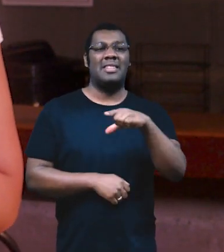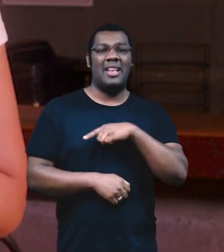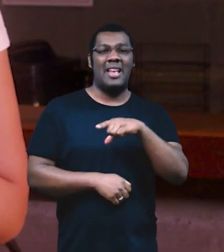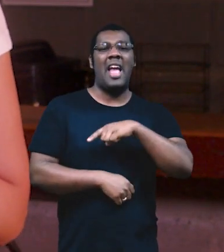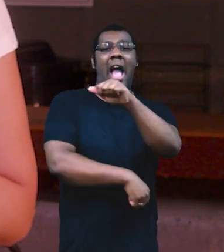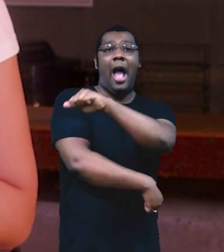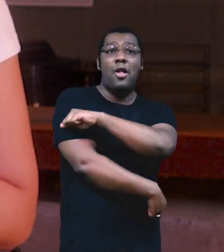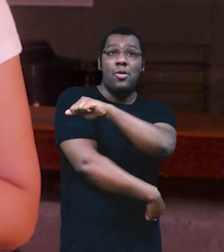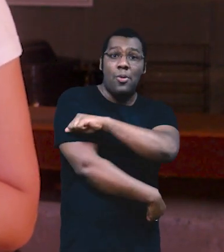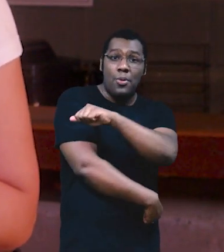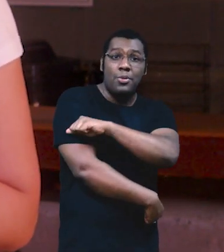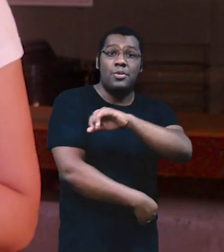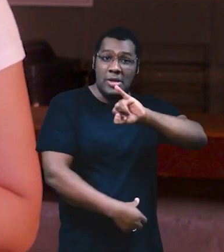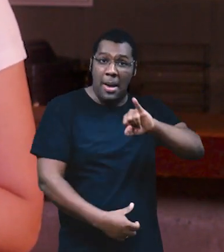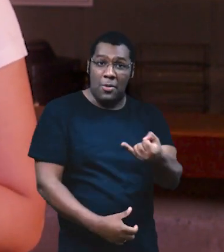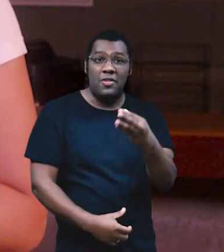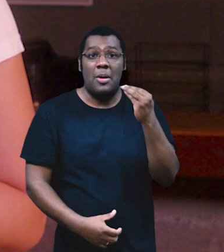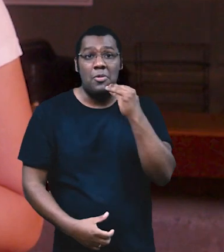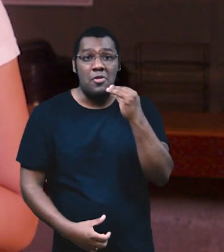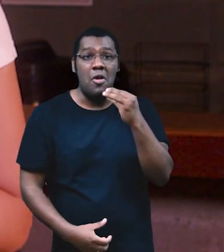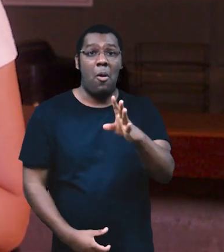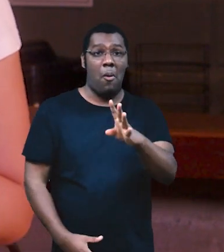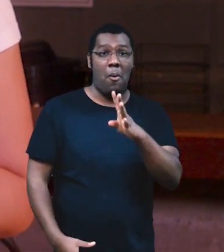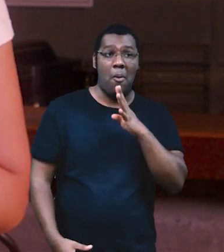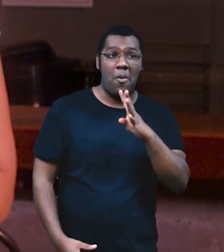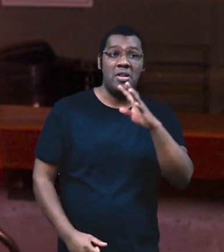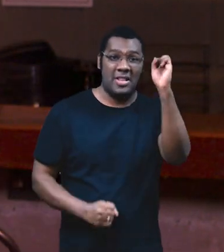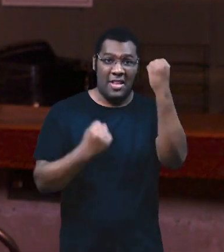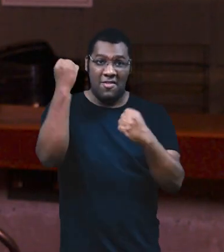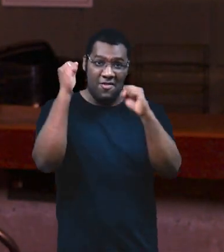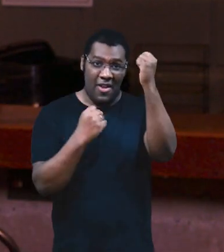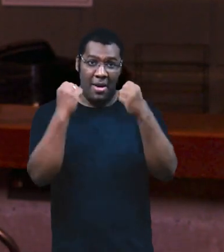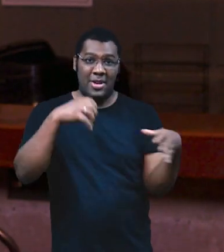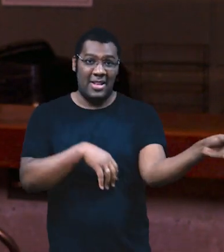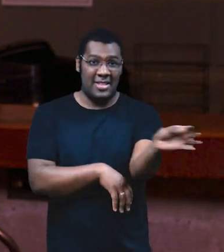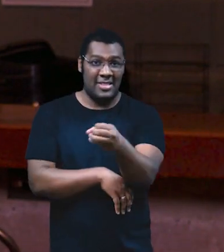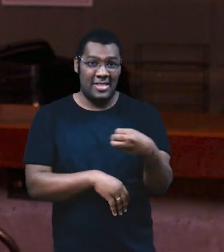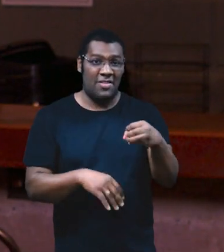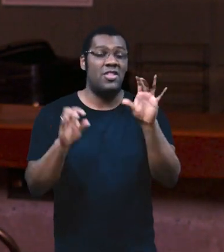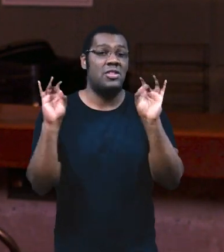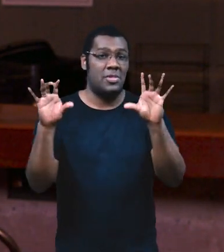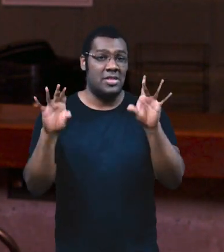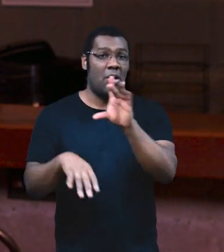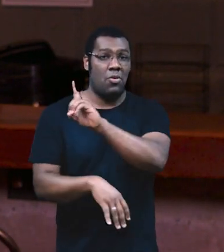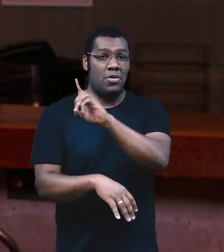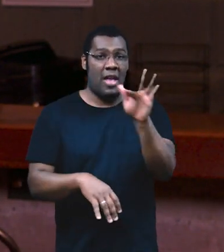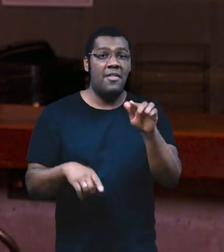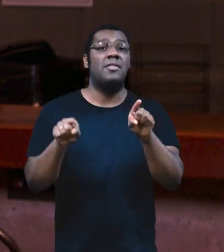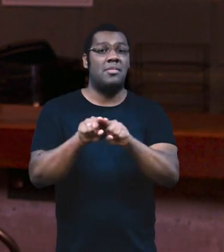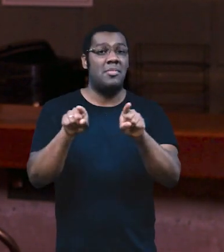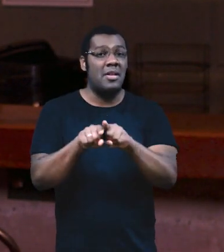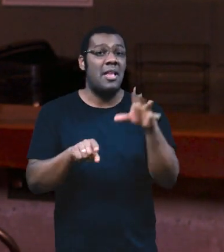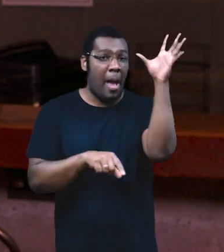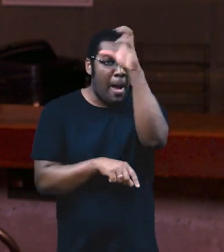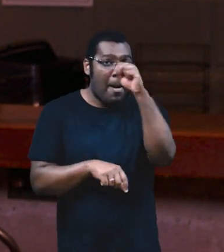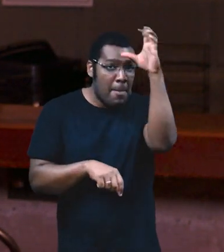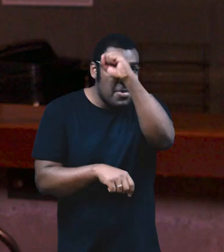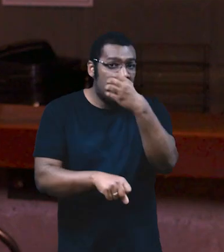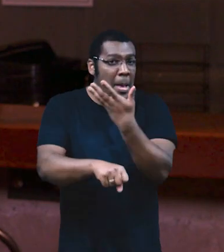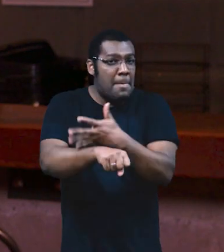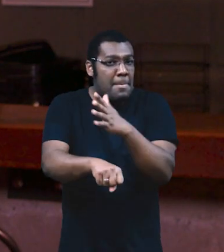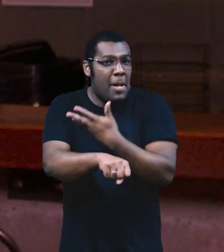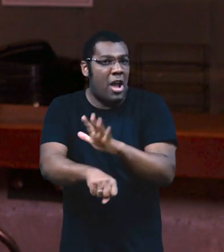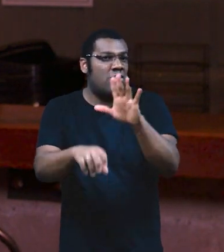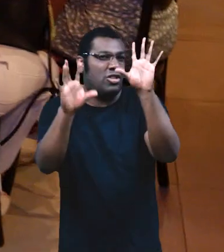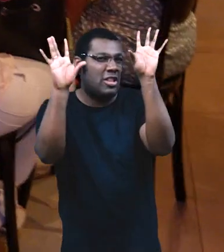cadeia produtiva de cervejas especiais no DF e de aprender, na prática, cada detalhe que envolve a organização de um